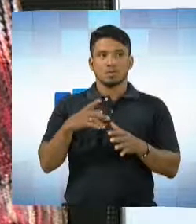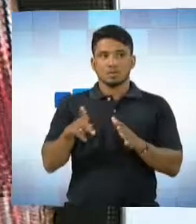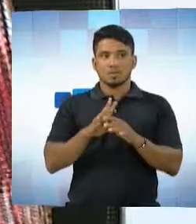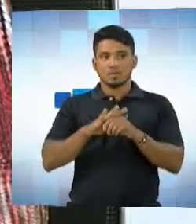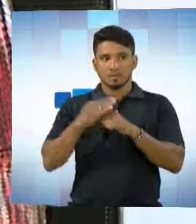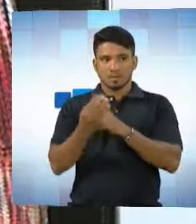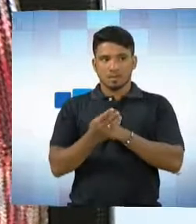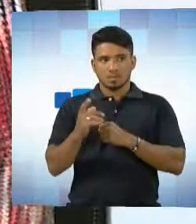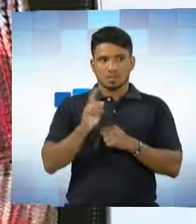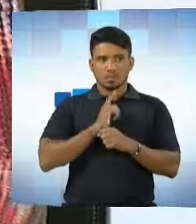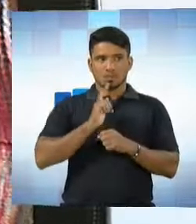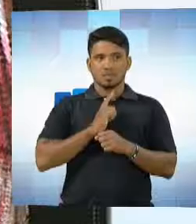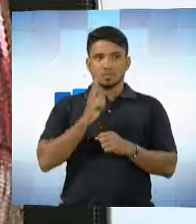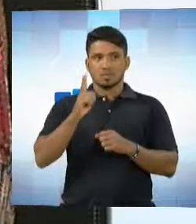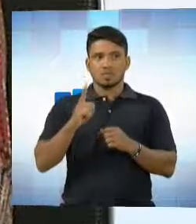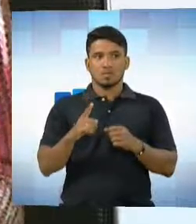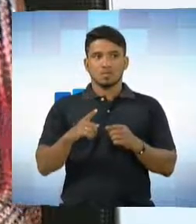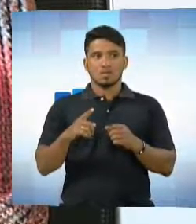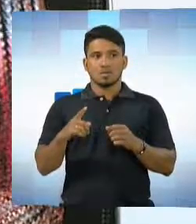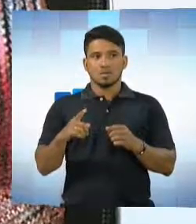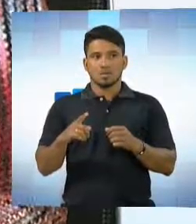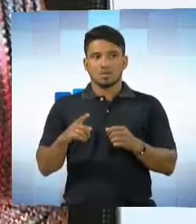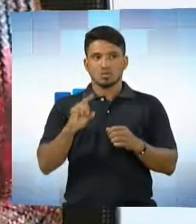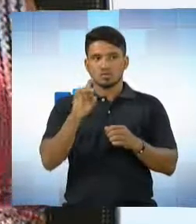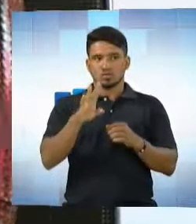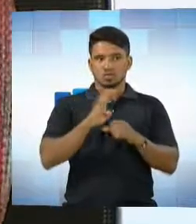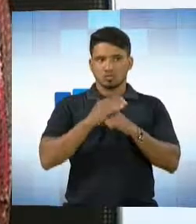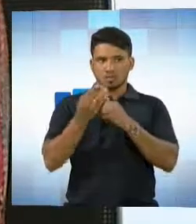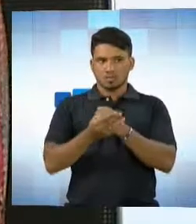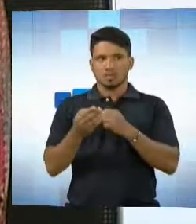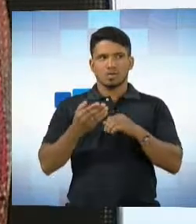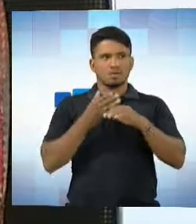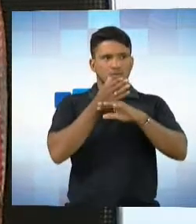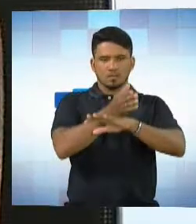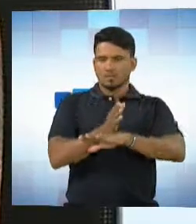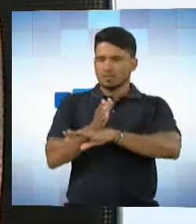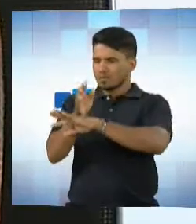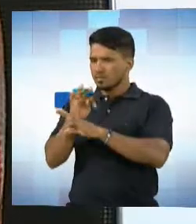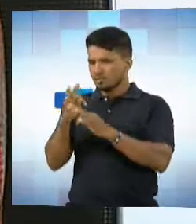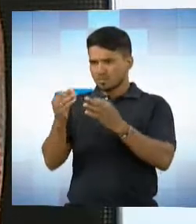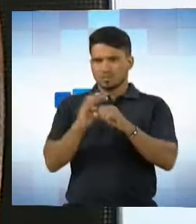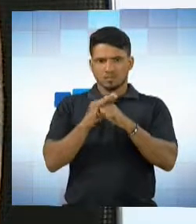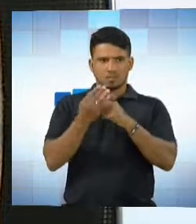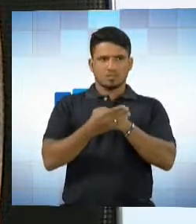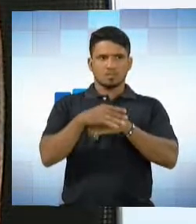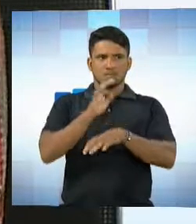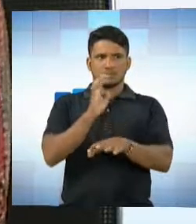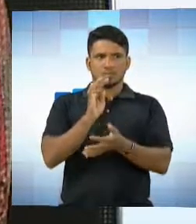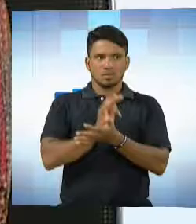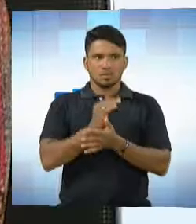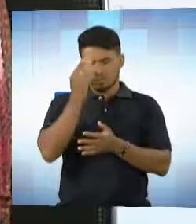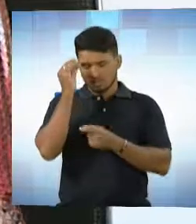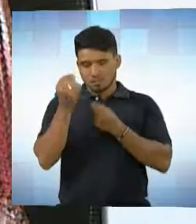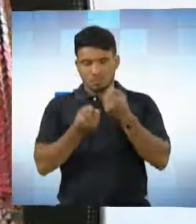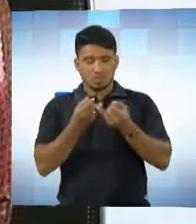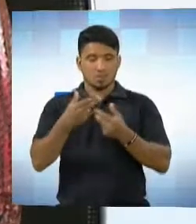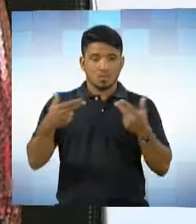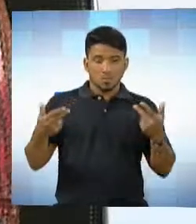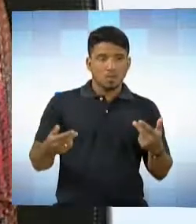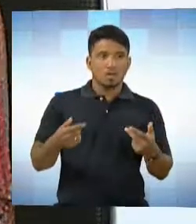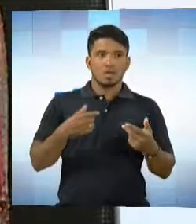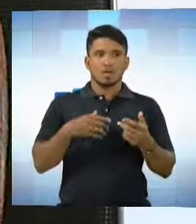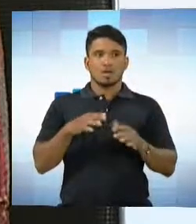eu tenho uma página inteira só de bairros, eu percorro os bairros de Teresina atrás de notícias. Eu até brinco às